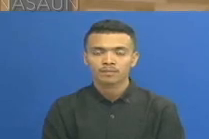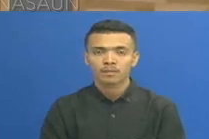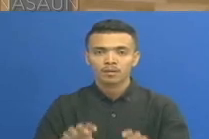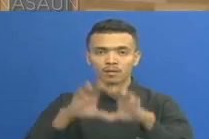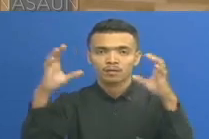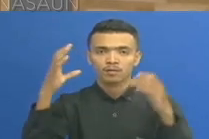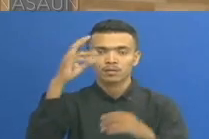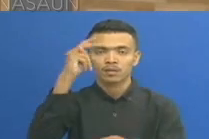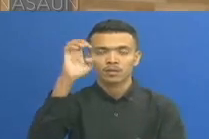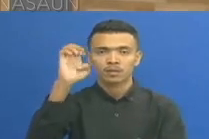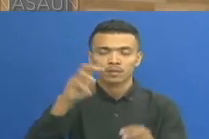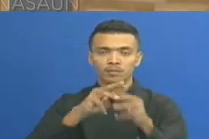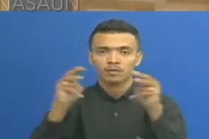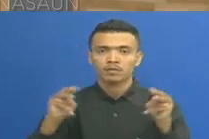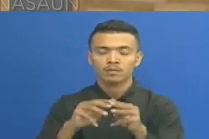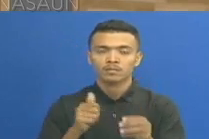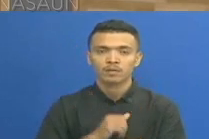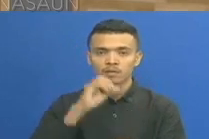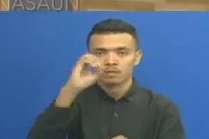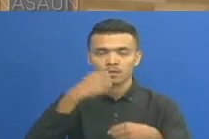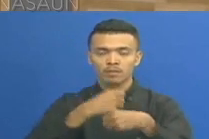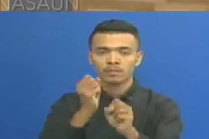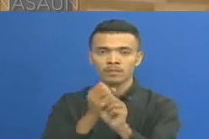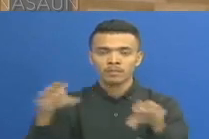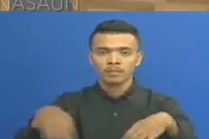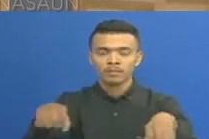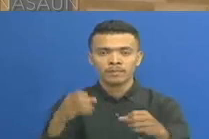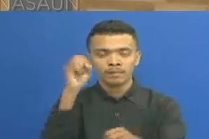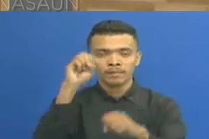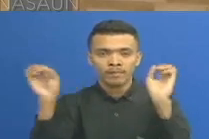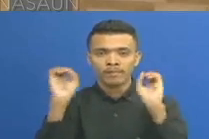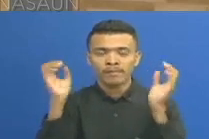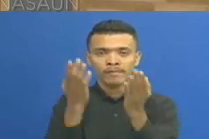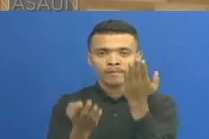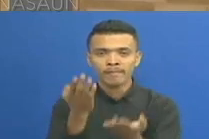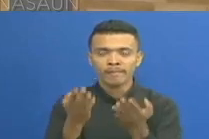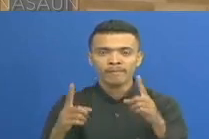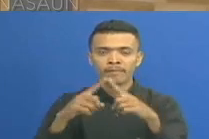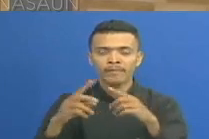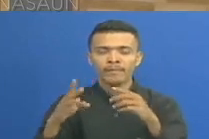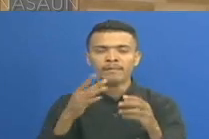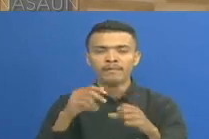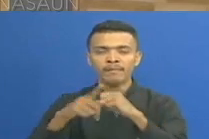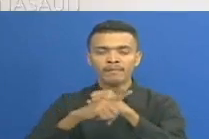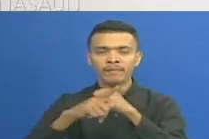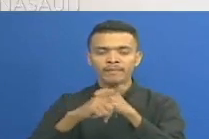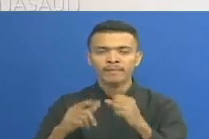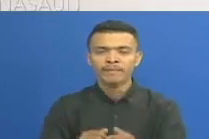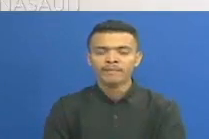Comissão Nacional Eleição Município Ainaru Halau Serviço Lahlis Bahia Cor Partidos Políticos.